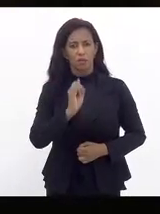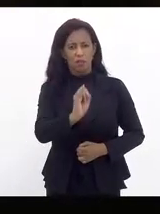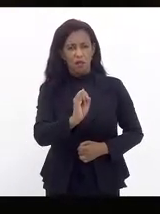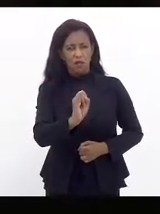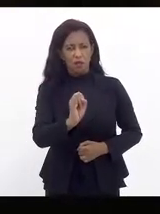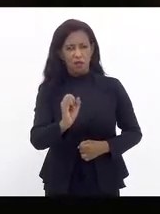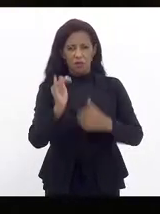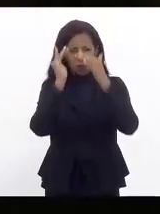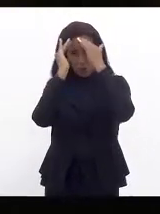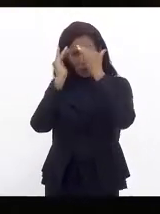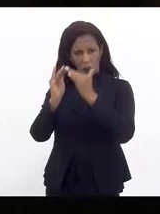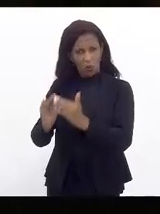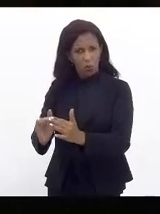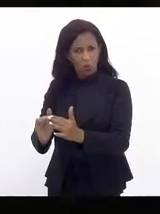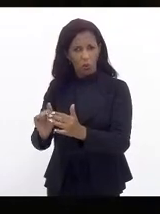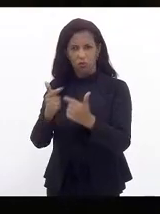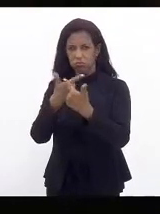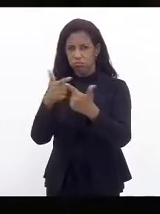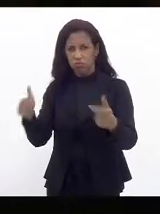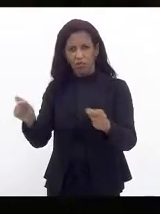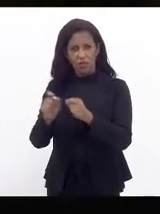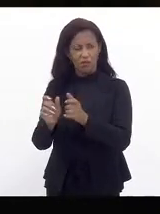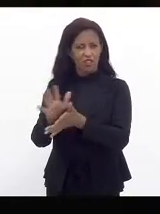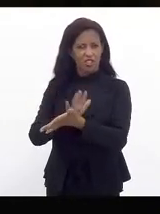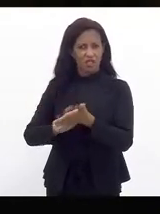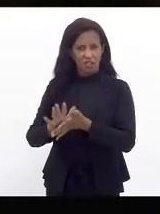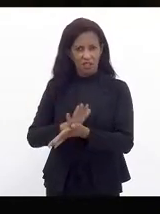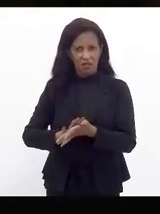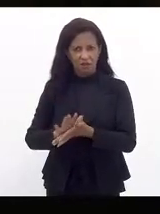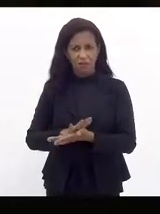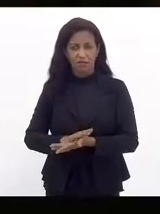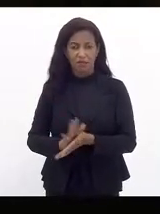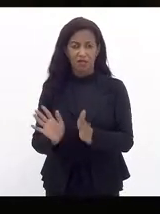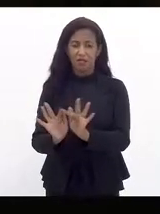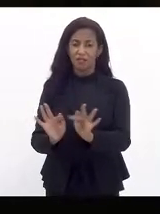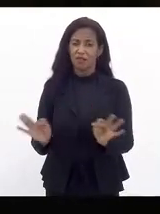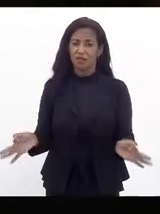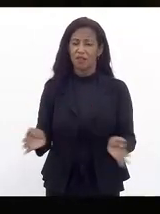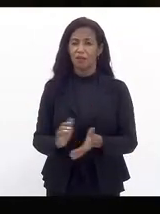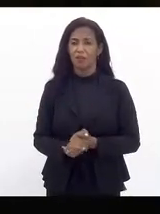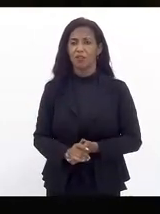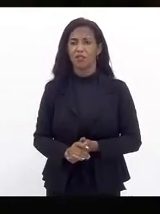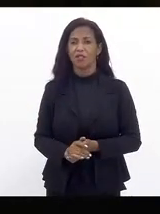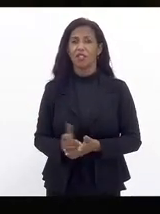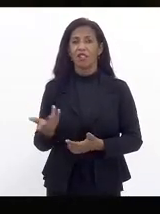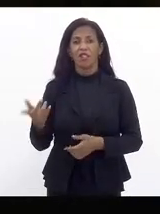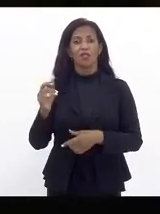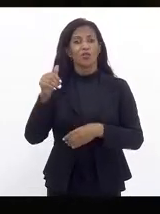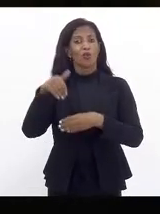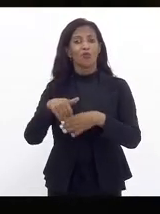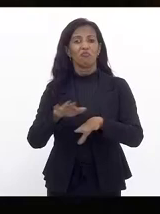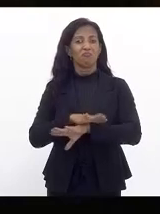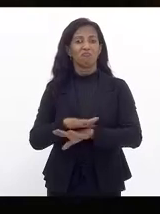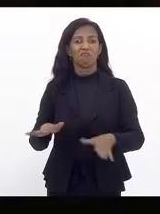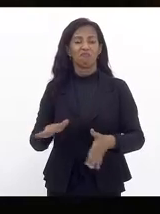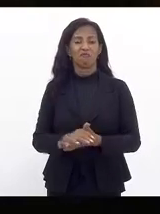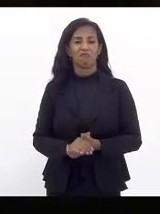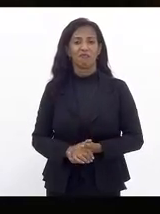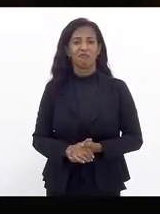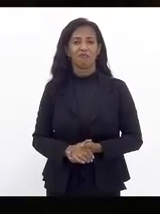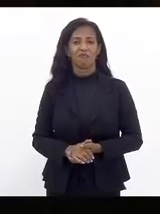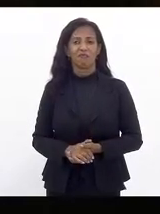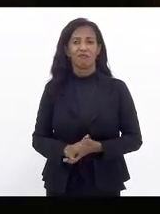não honrou, se você não fez o que tinha que ser feito, é simples, é só não votar mais. Mas